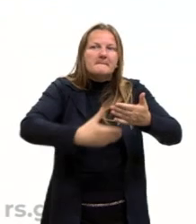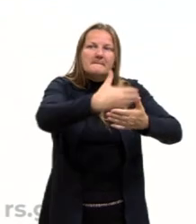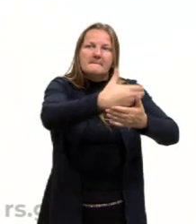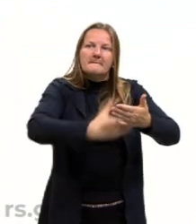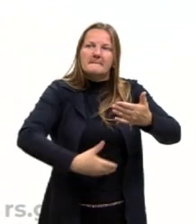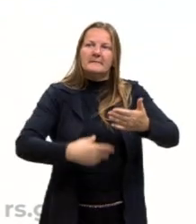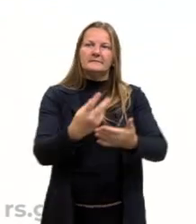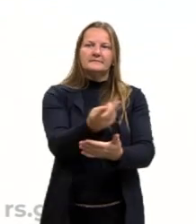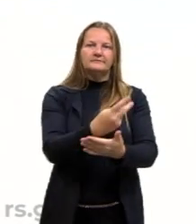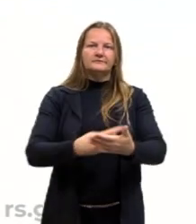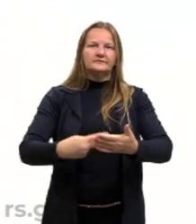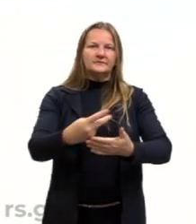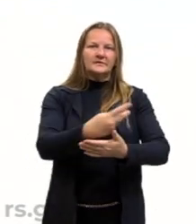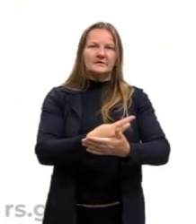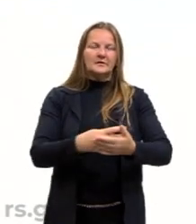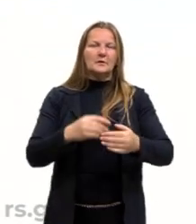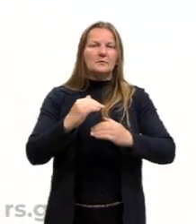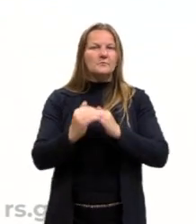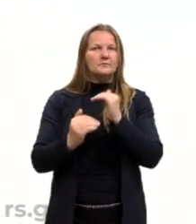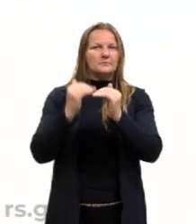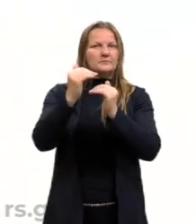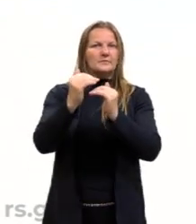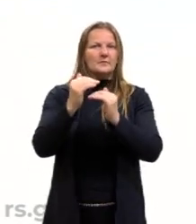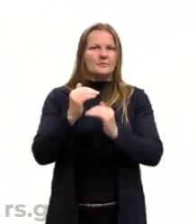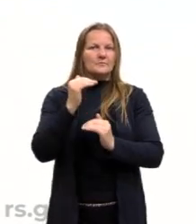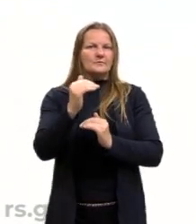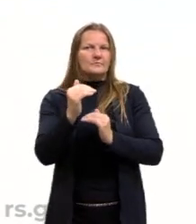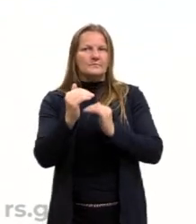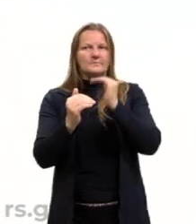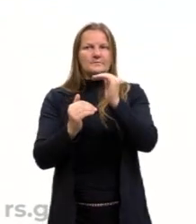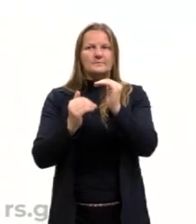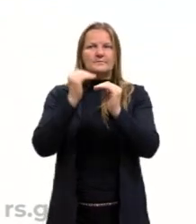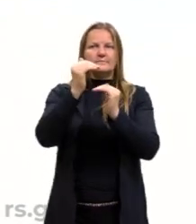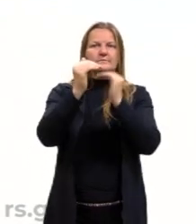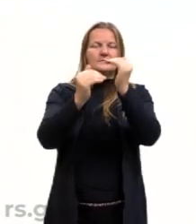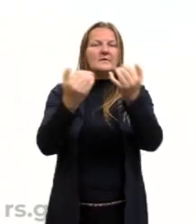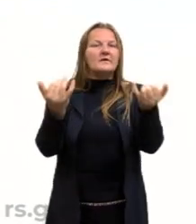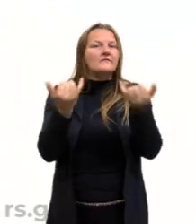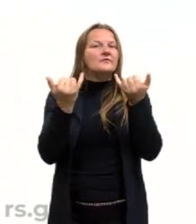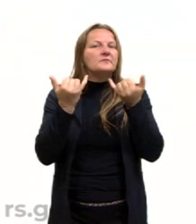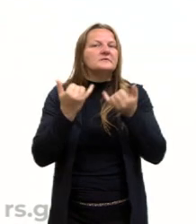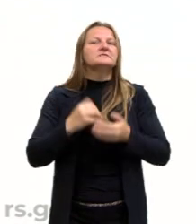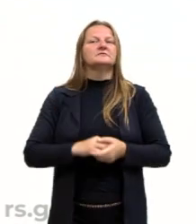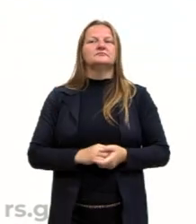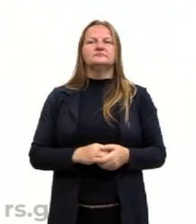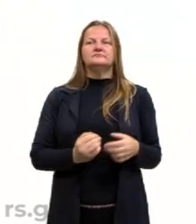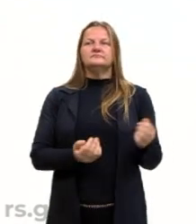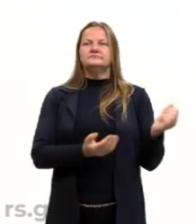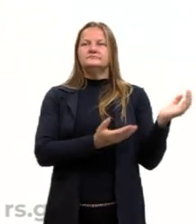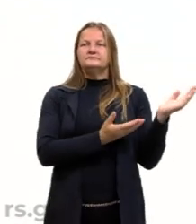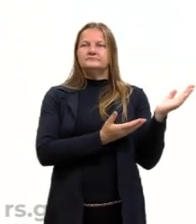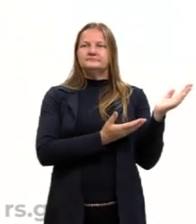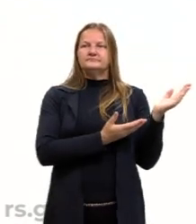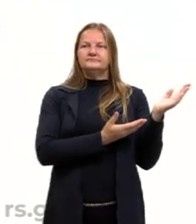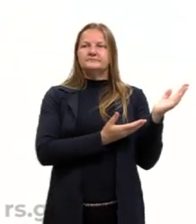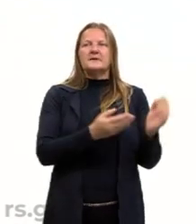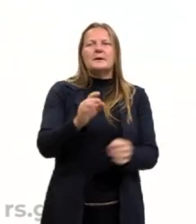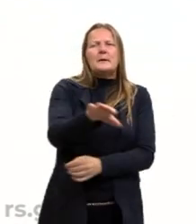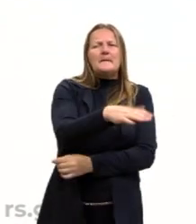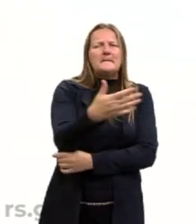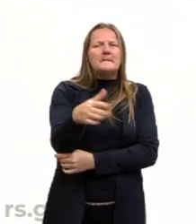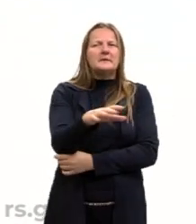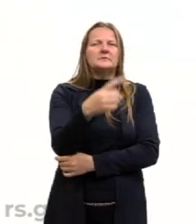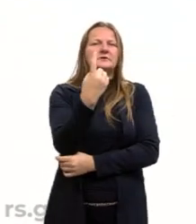né que eram um pouco mais evoluído esse processo de transmissão de mensagens que vai acontecer aí por volta